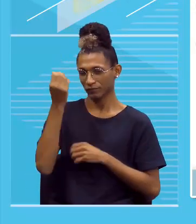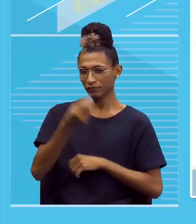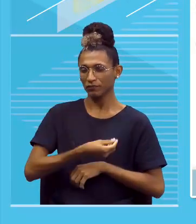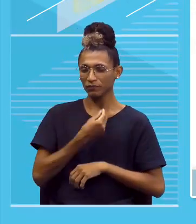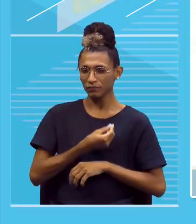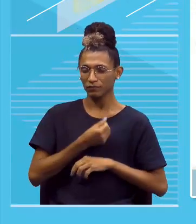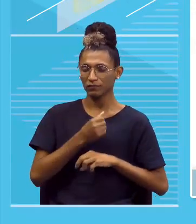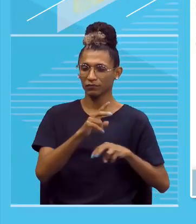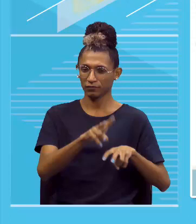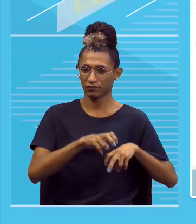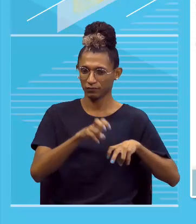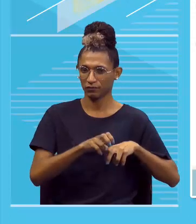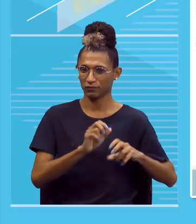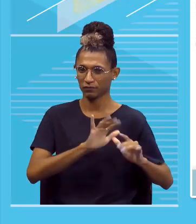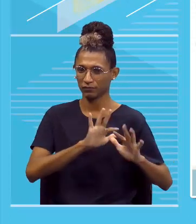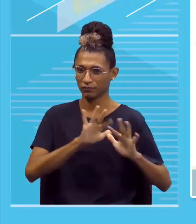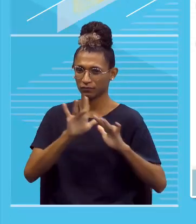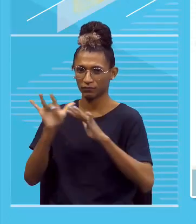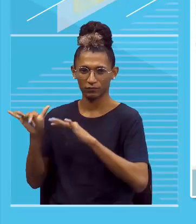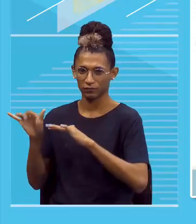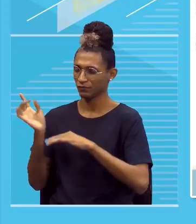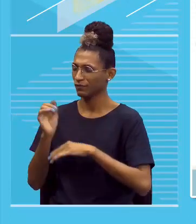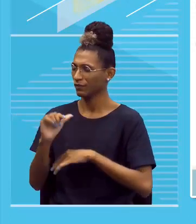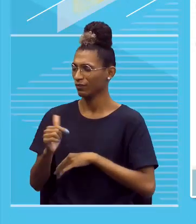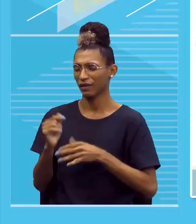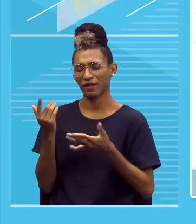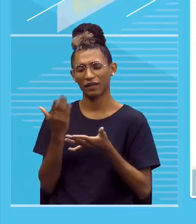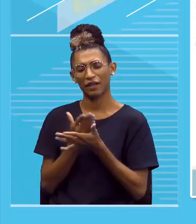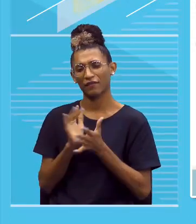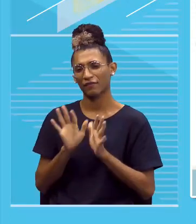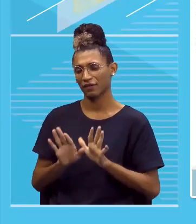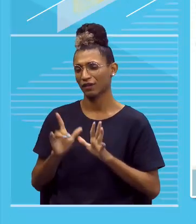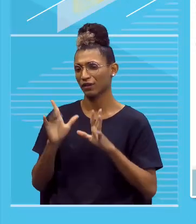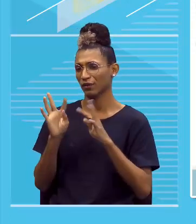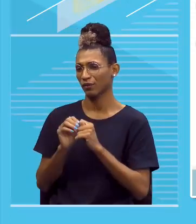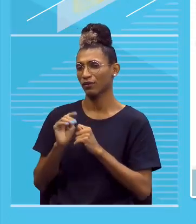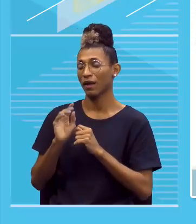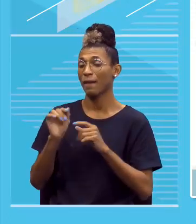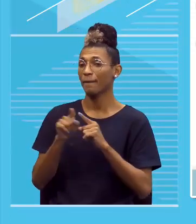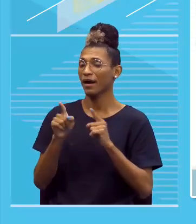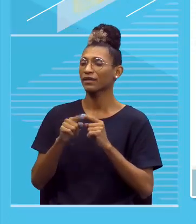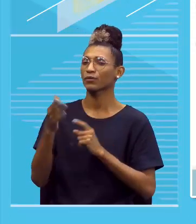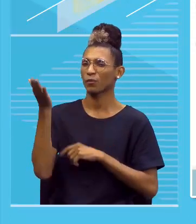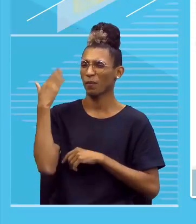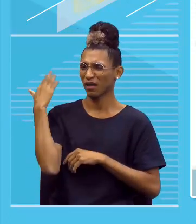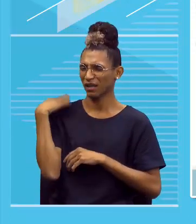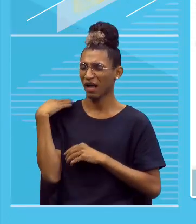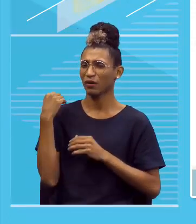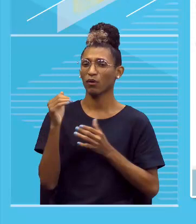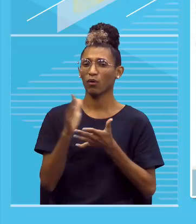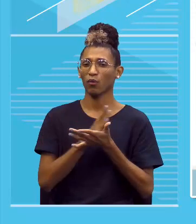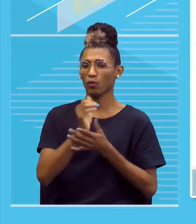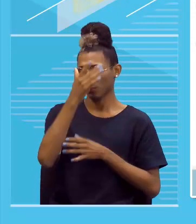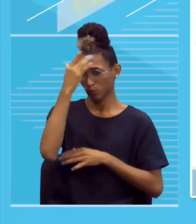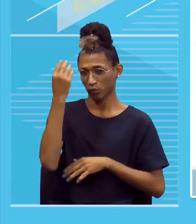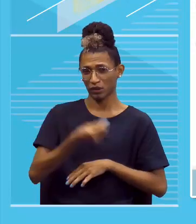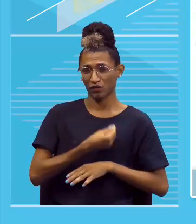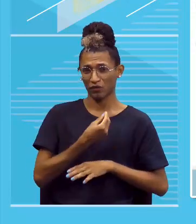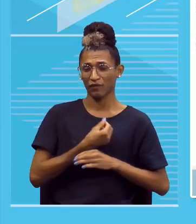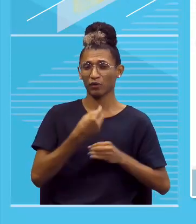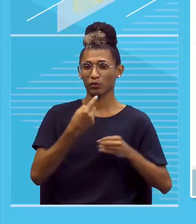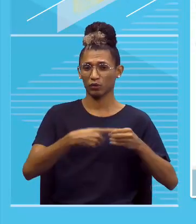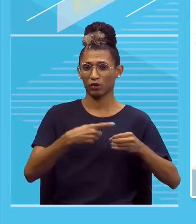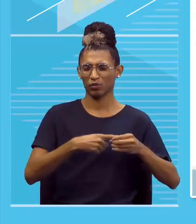Brasil tem mais não tão tudo morando aqui para mim mas vieram muito e em grande